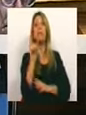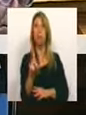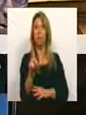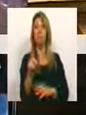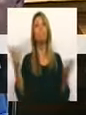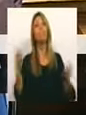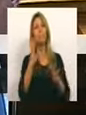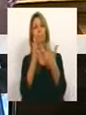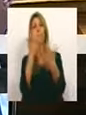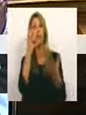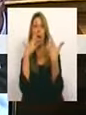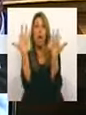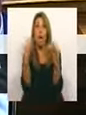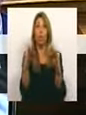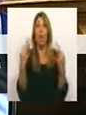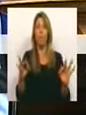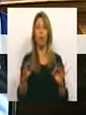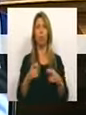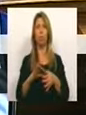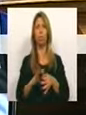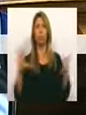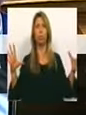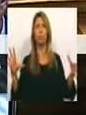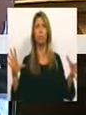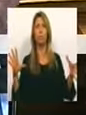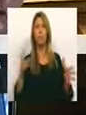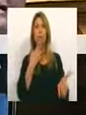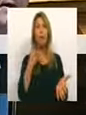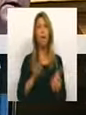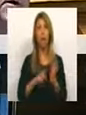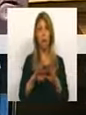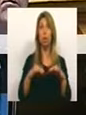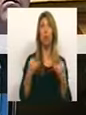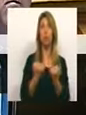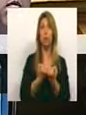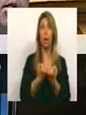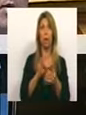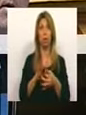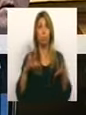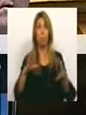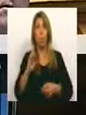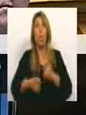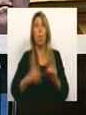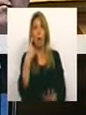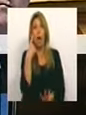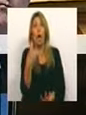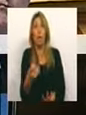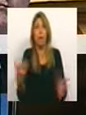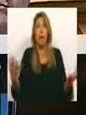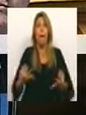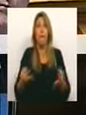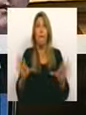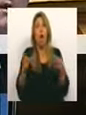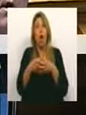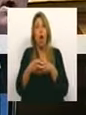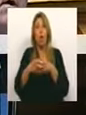ressaltar naturalmente o seu desfasamento, quer da realidade social, quer do que vem sendo reconhecido na ordem